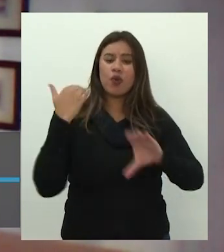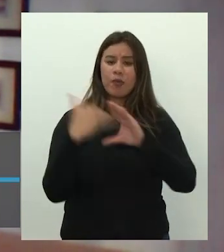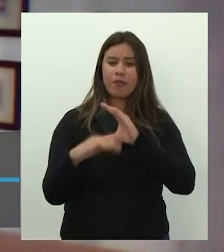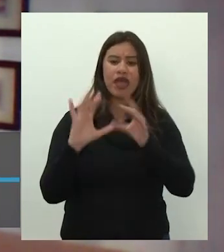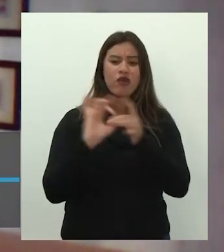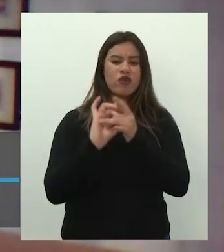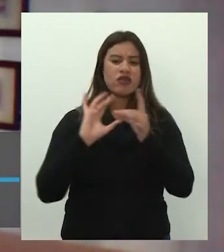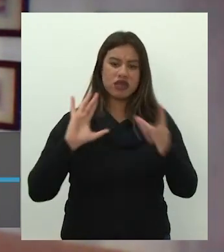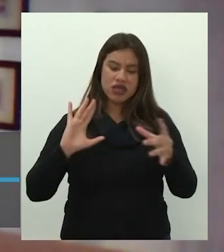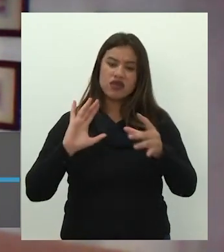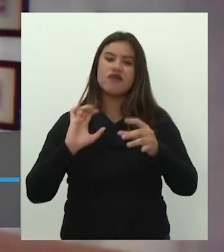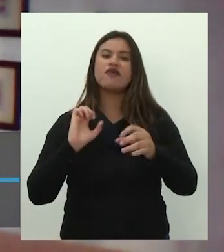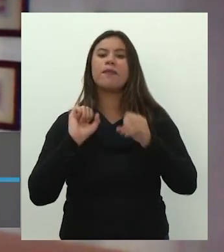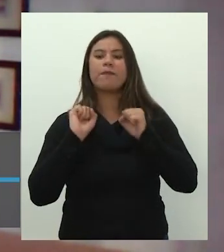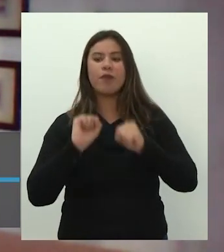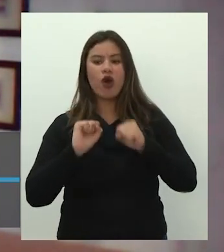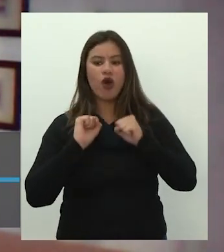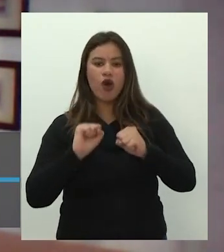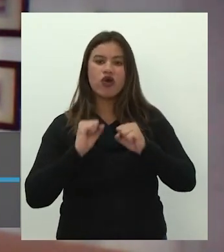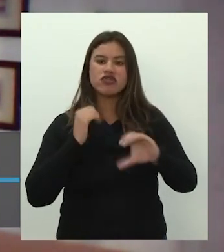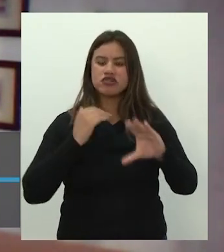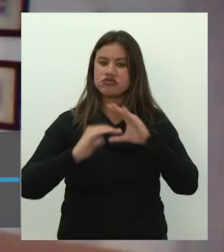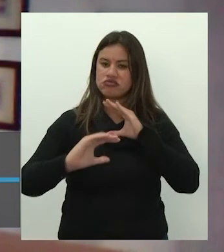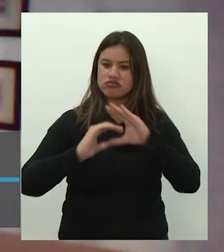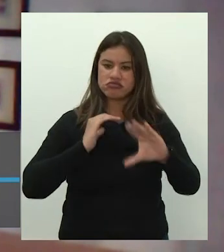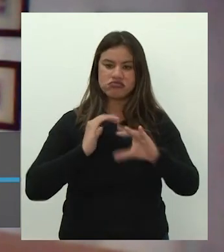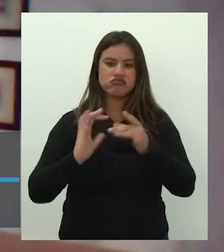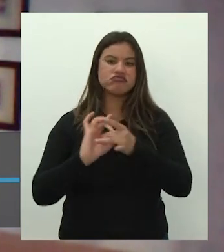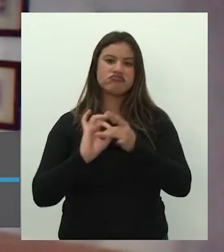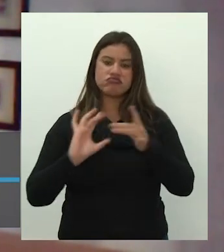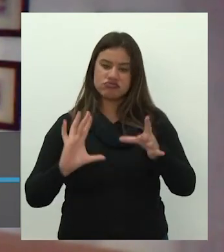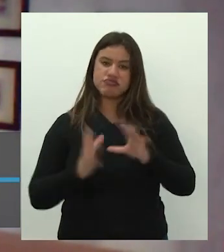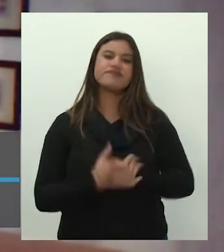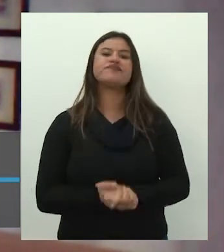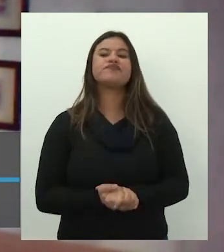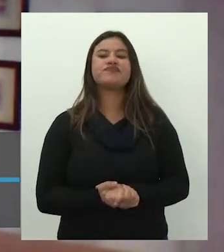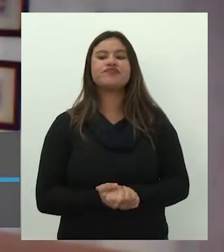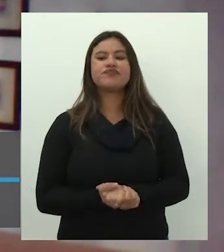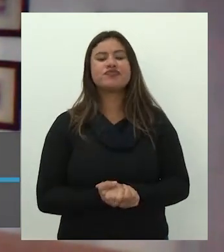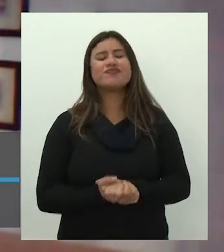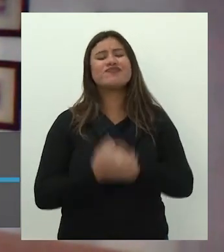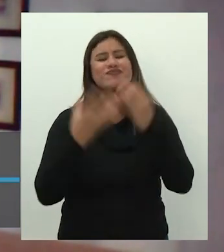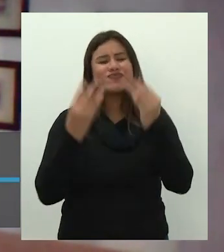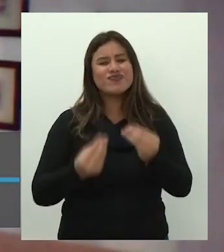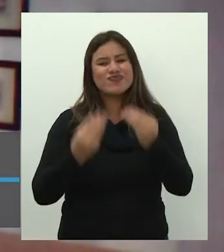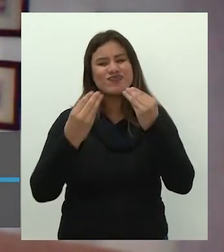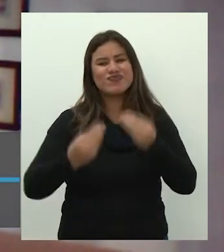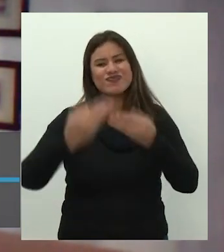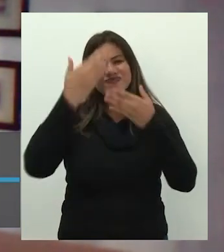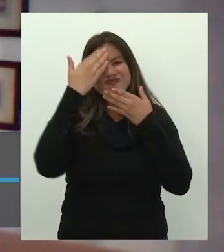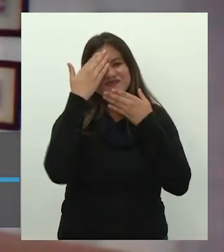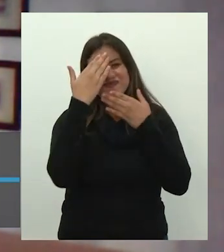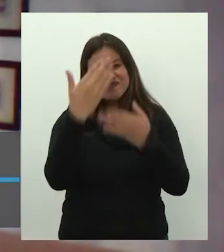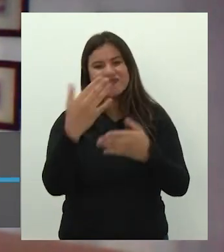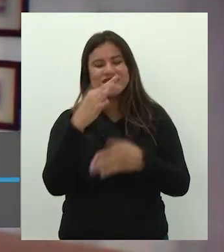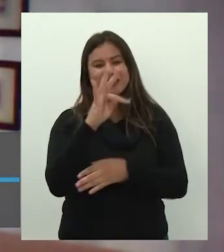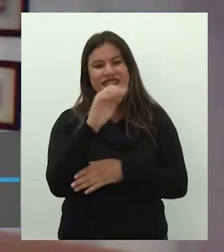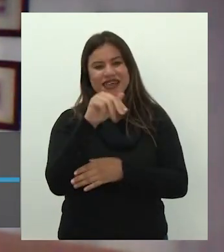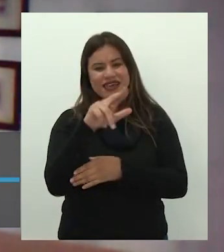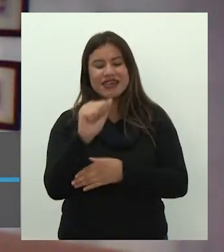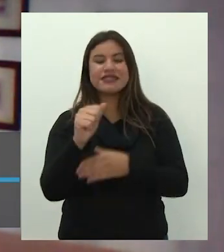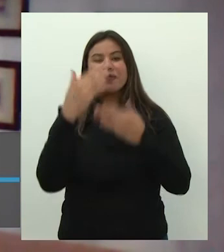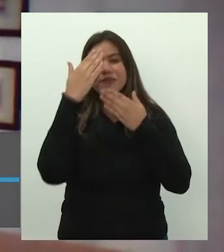se quiserem se comunicar, fiquem à vontade também, tá bom? Muitíssimo obrigada, Tânia,